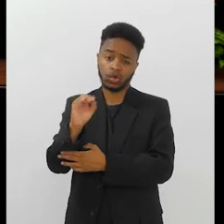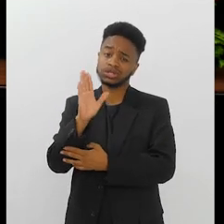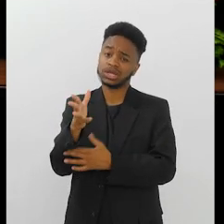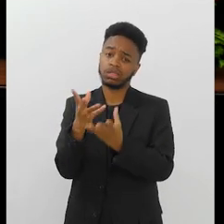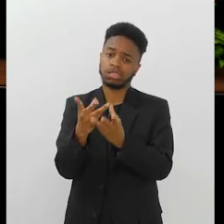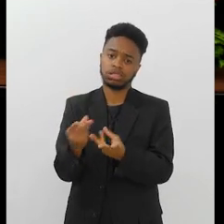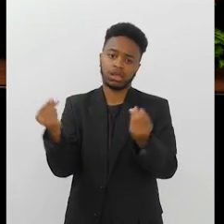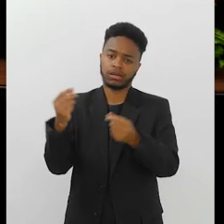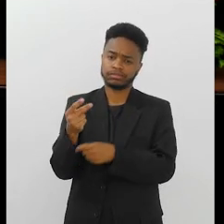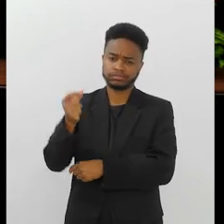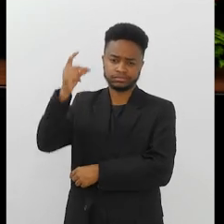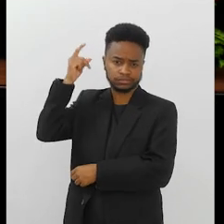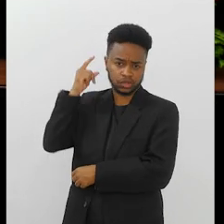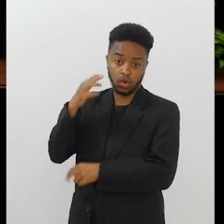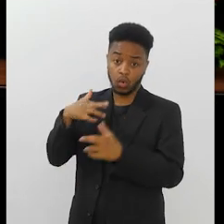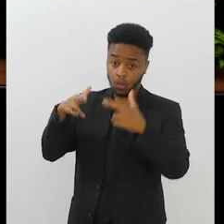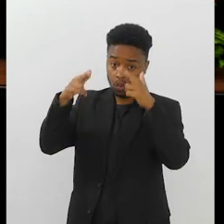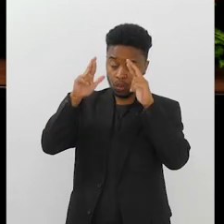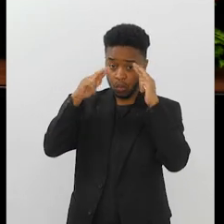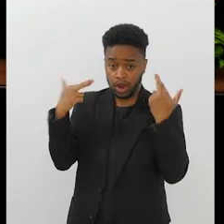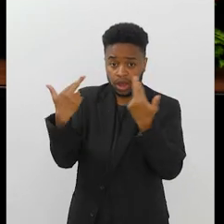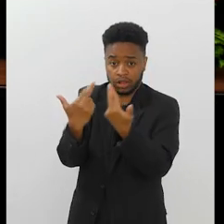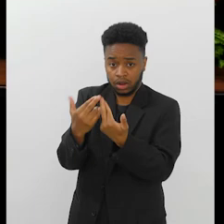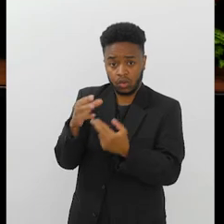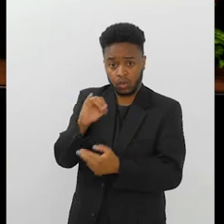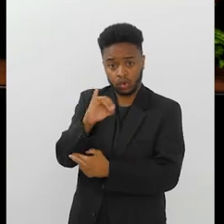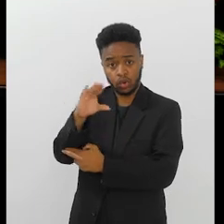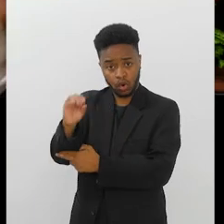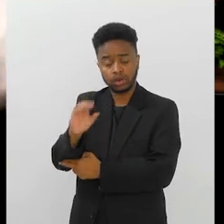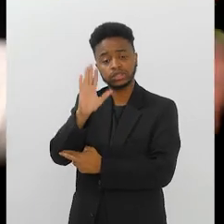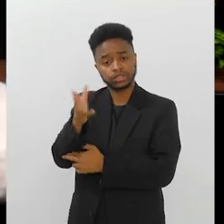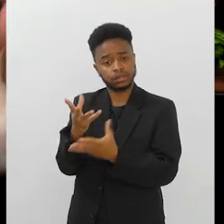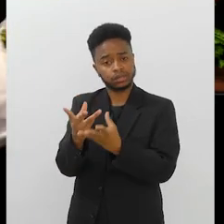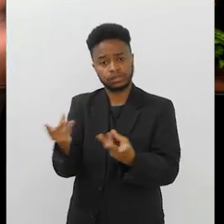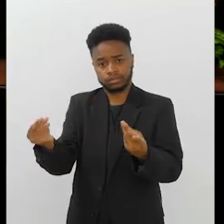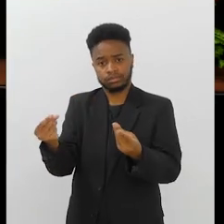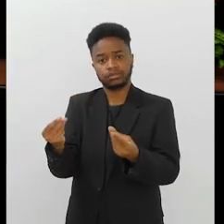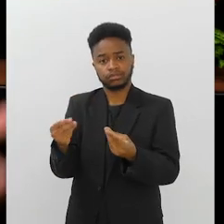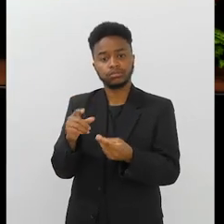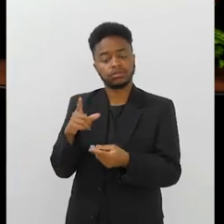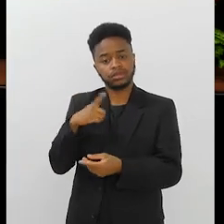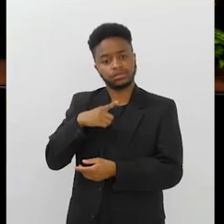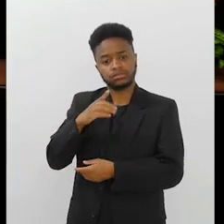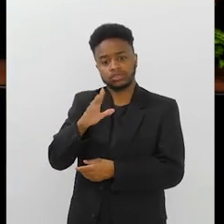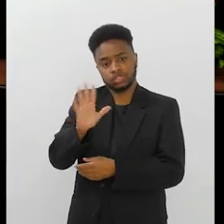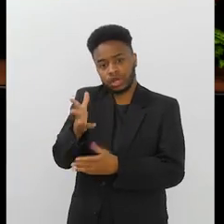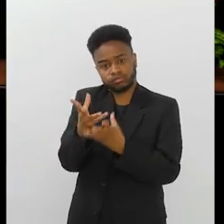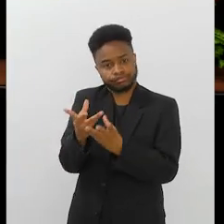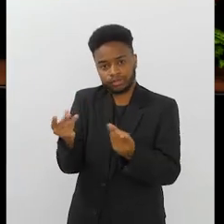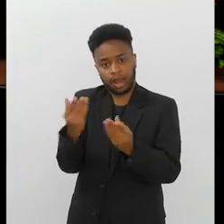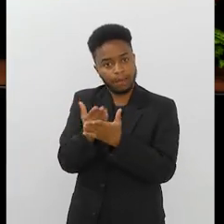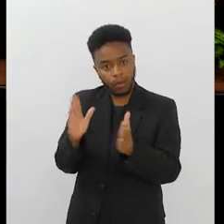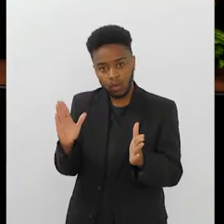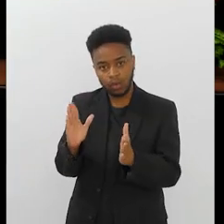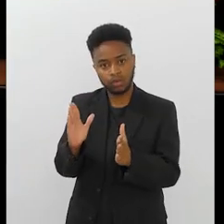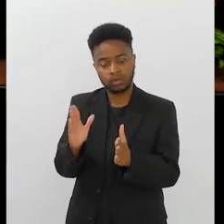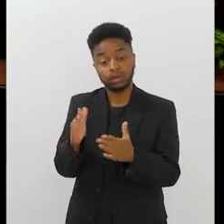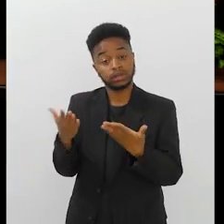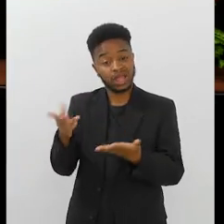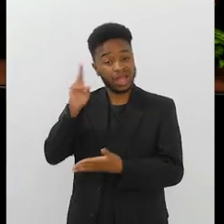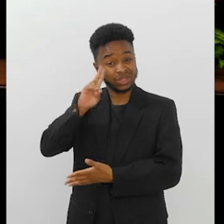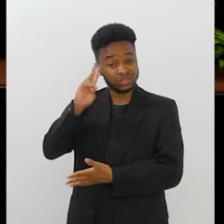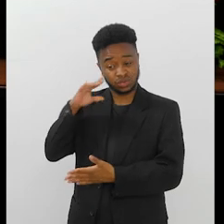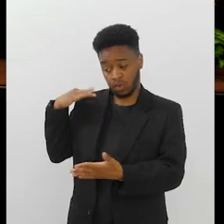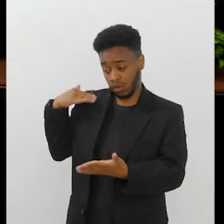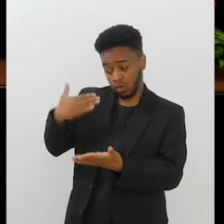oió já se foi há muitos anos o reino de oó em si né a gente tem historicamente falando não precisa nem colocar isso já se foi